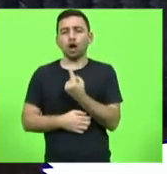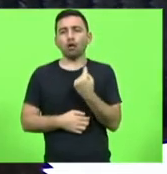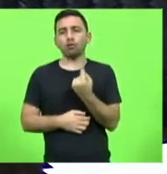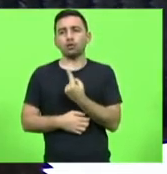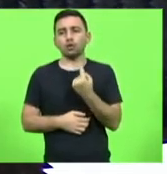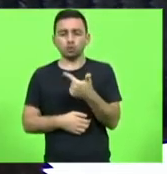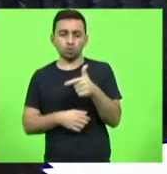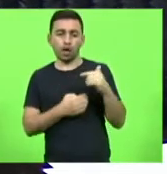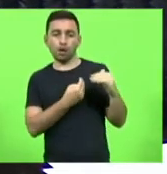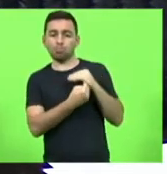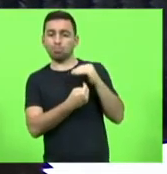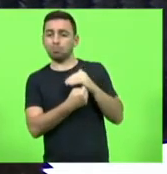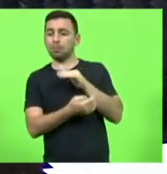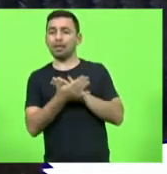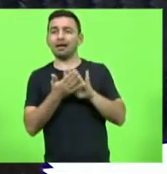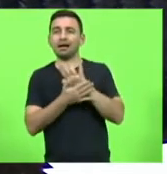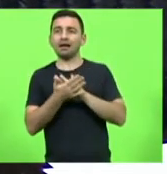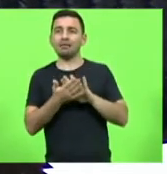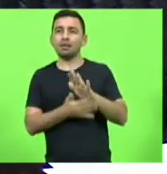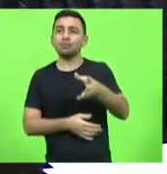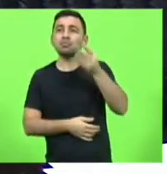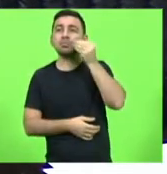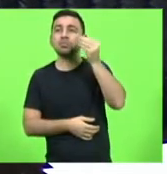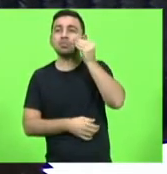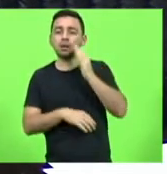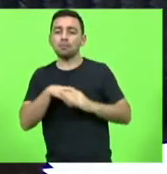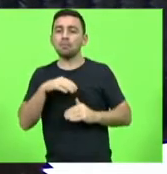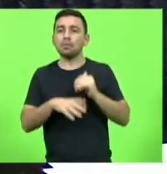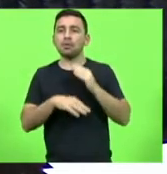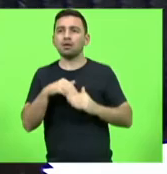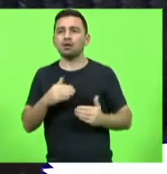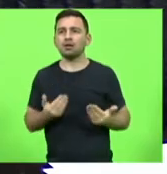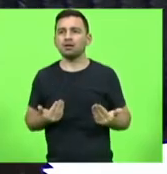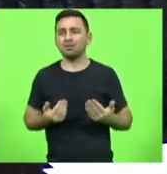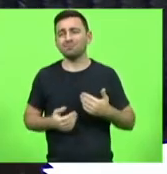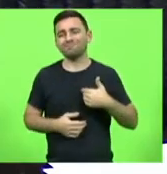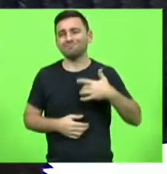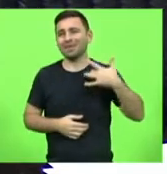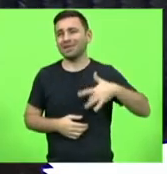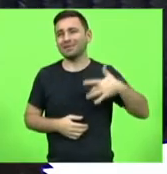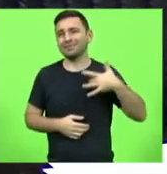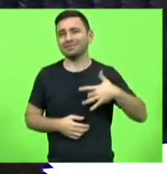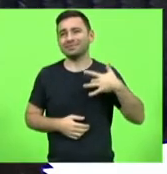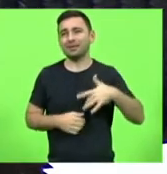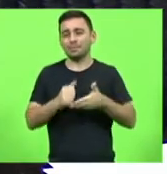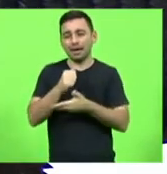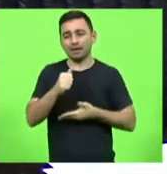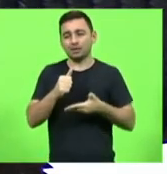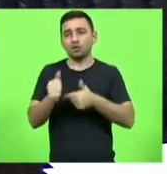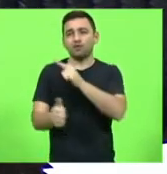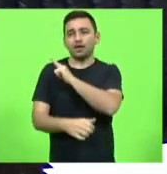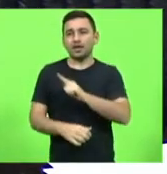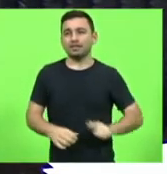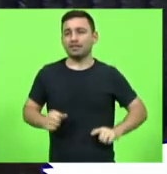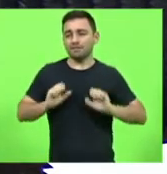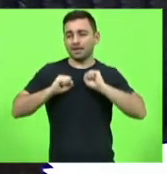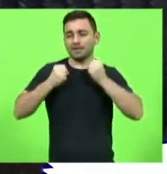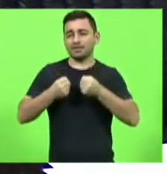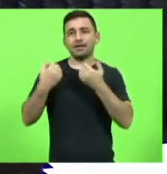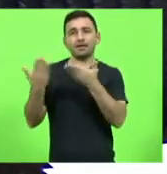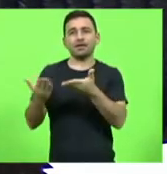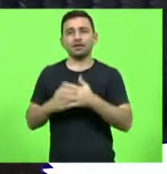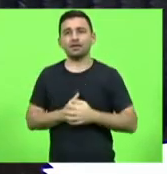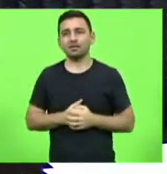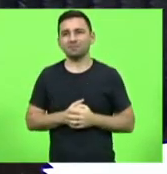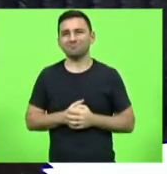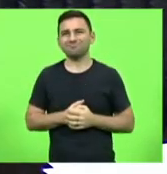conselheiro, mentor político e vai tentar fazer ao seu modo. E aí eu tenho pena da base de governo que tem que argumentar e defender esse tipo de governo aqui.